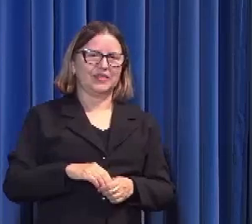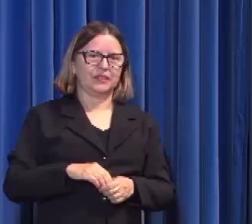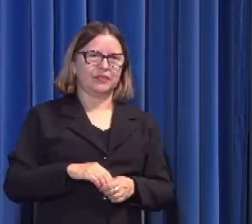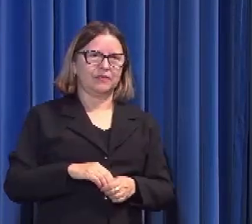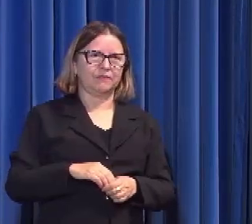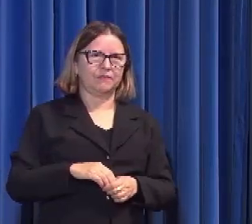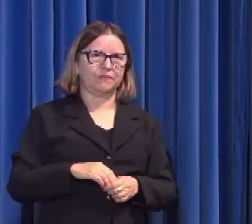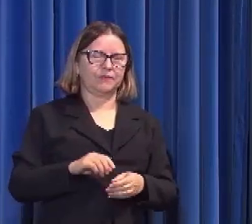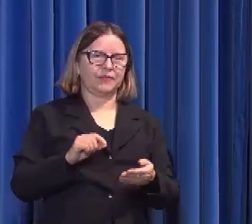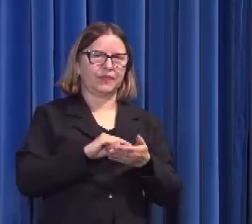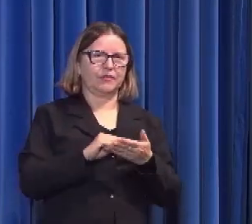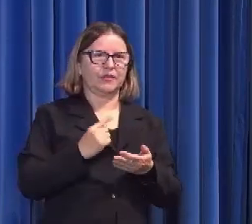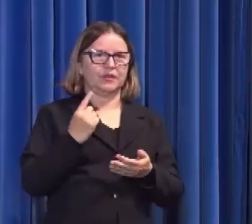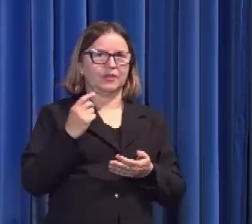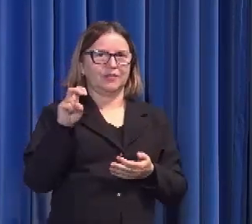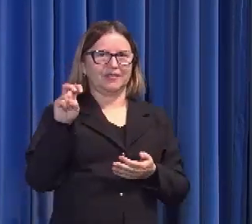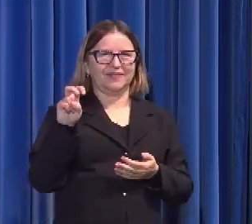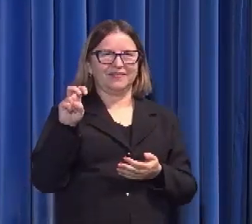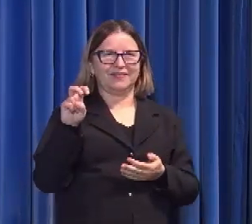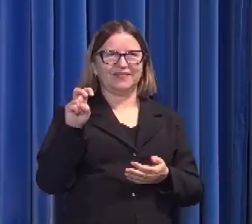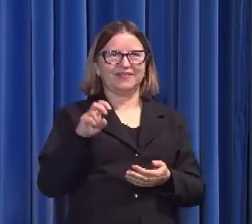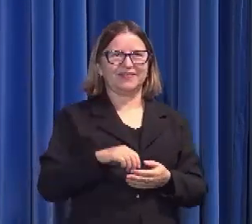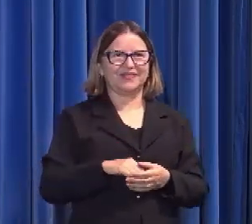e para ciclo 15